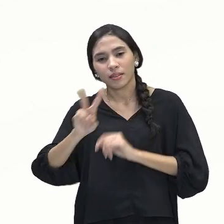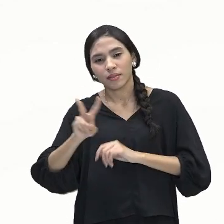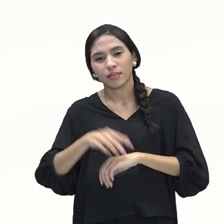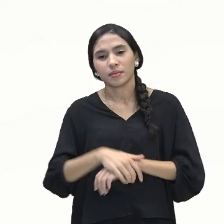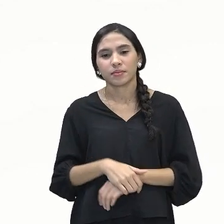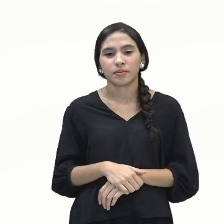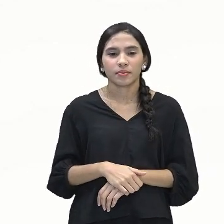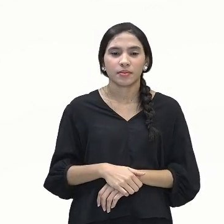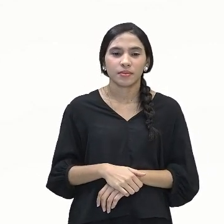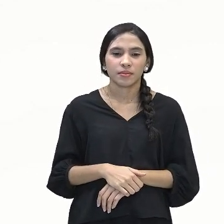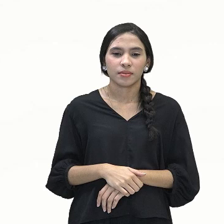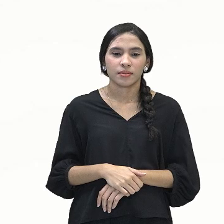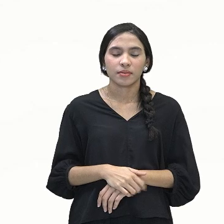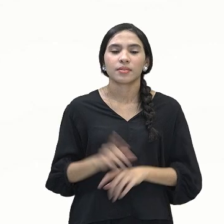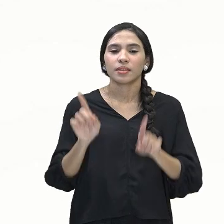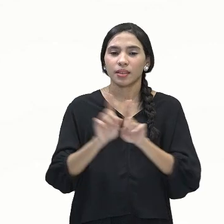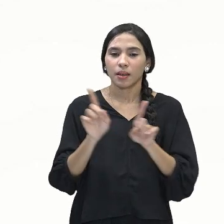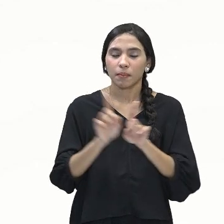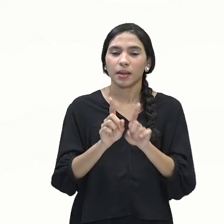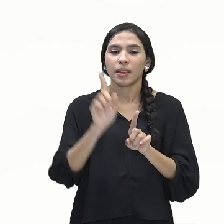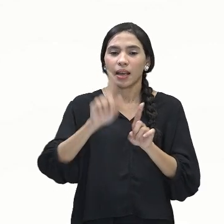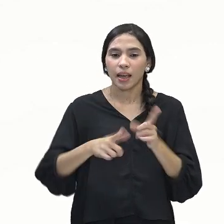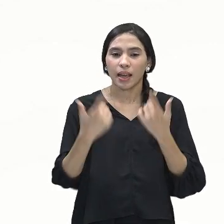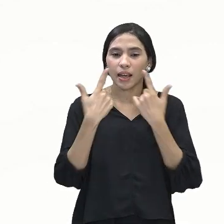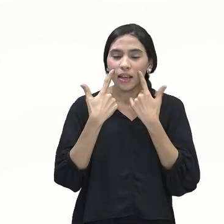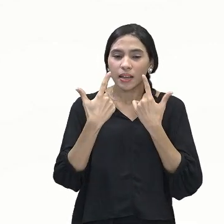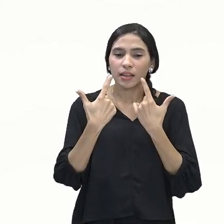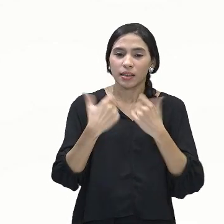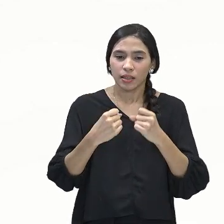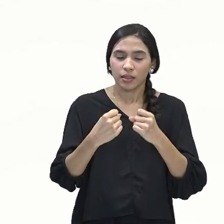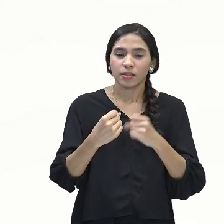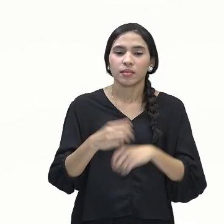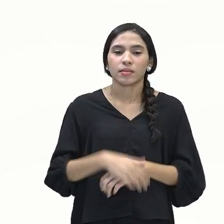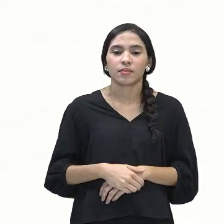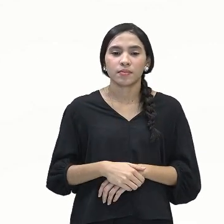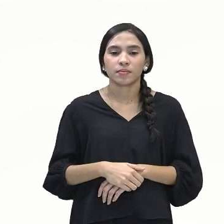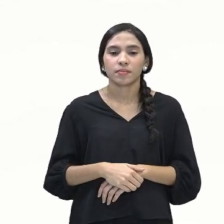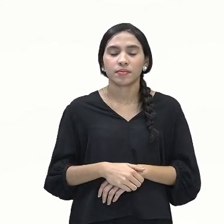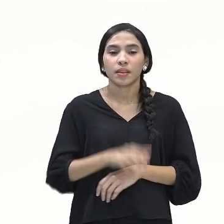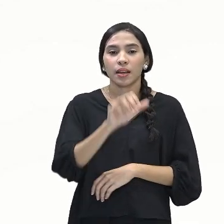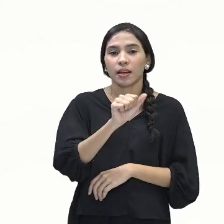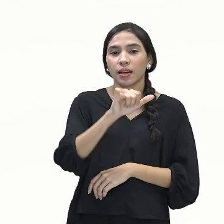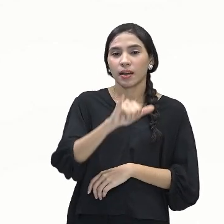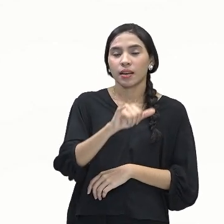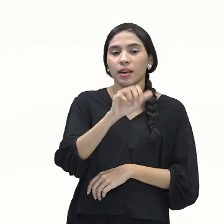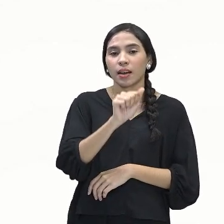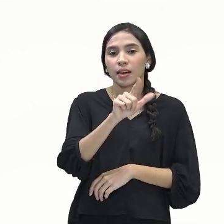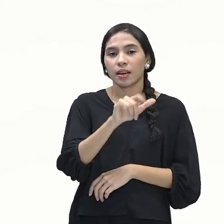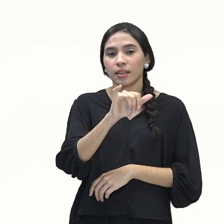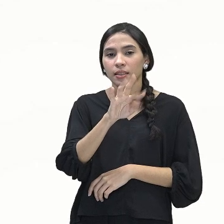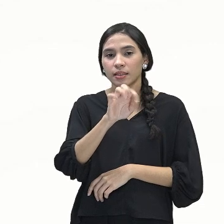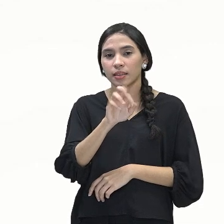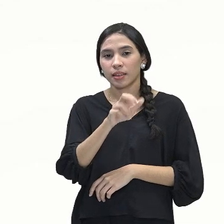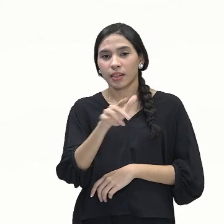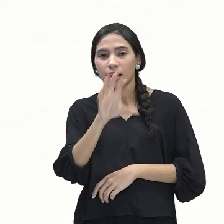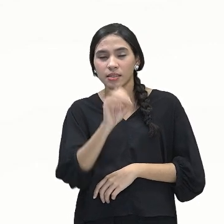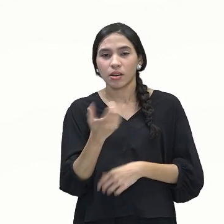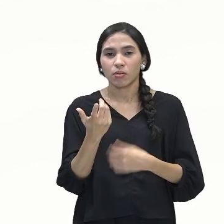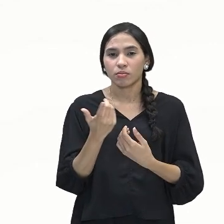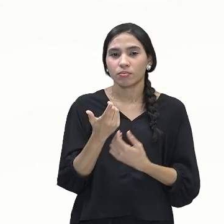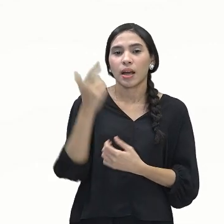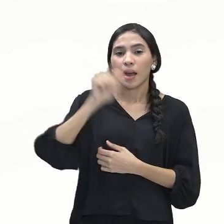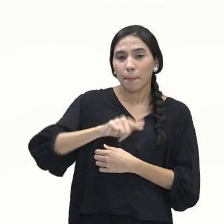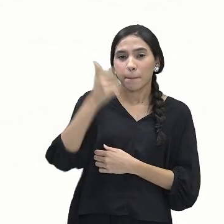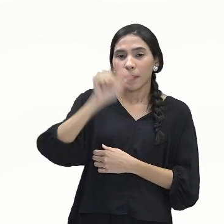aqui também é uma figura de linguagem que nós chamamos de aliteração, que é quando a gente